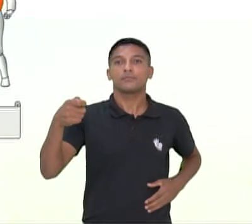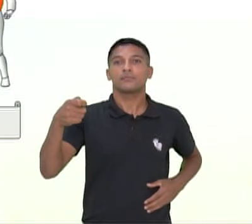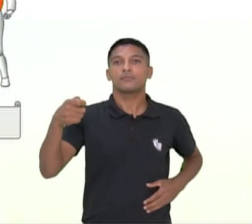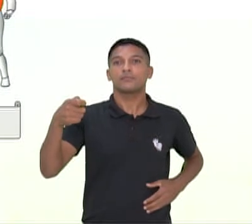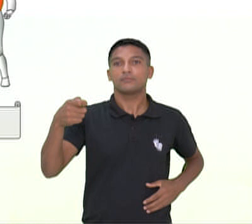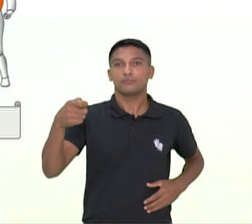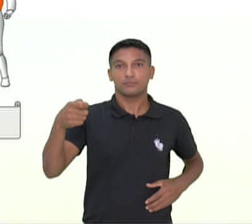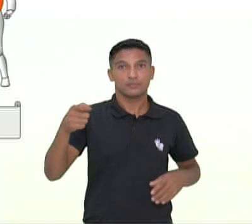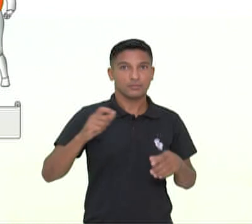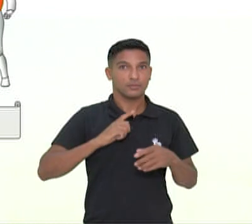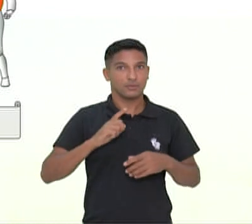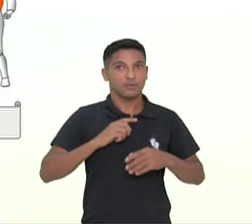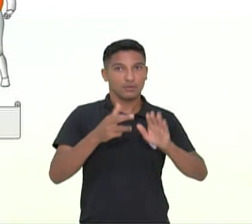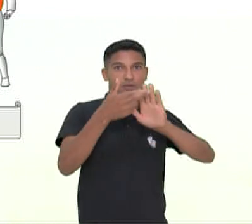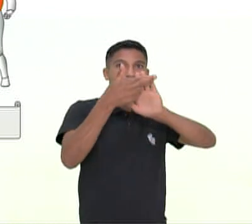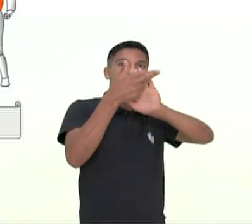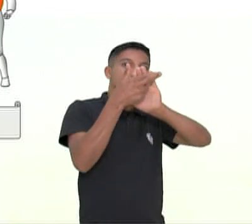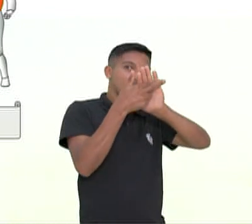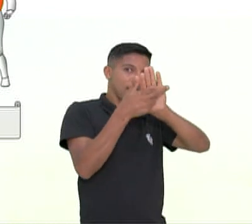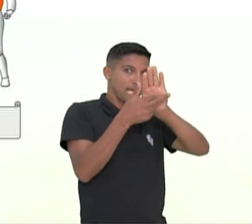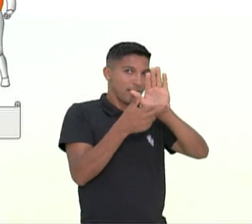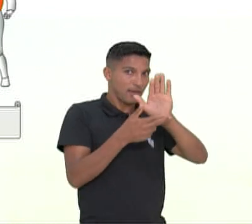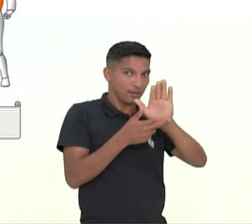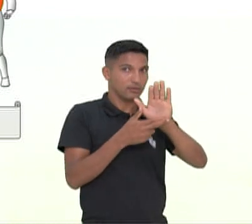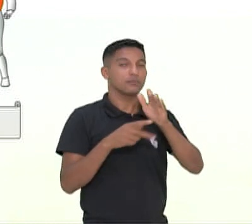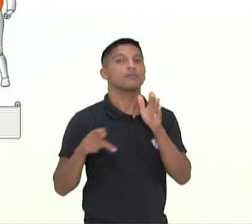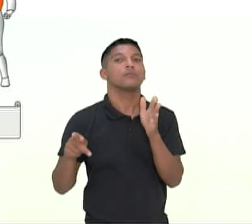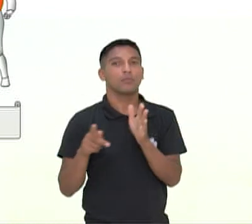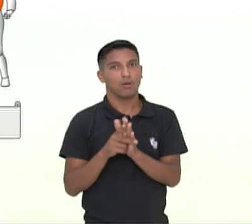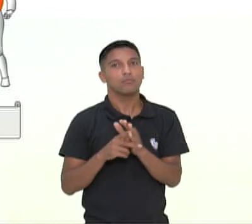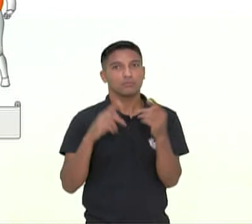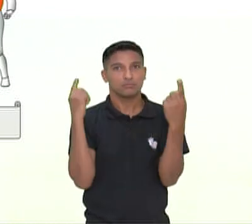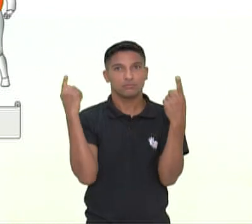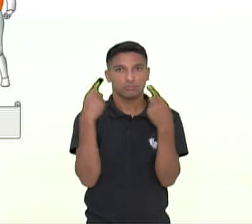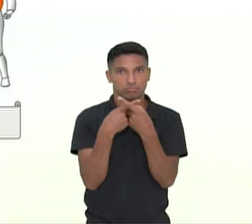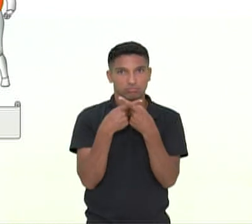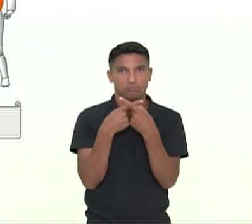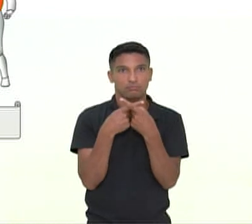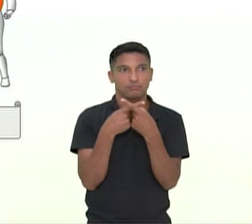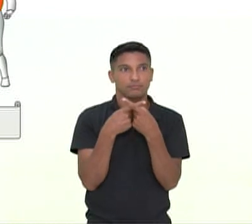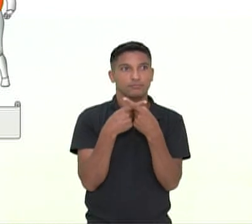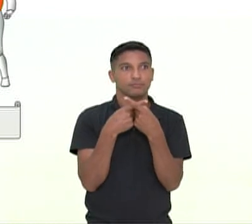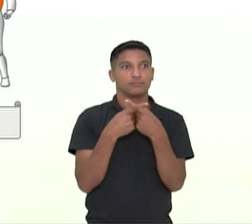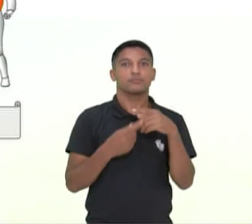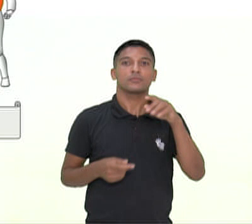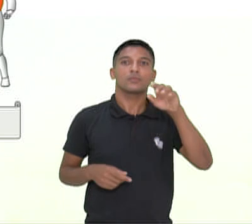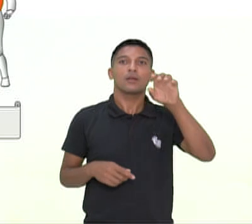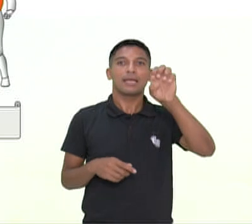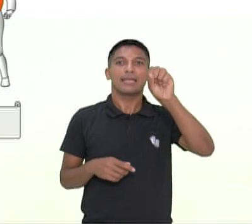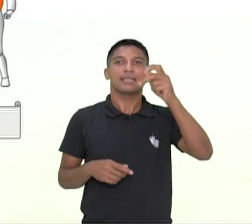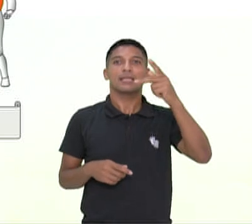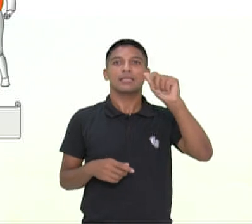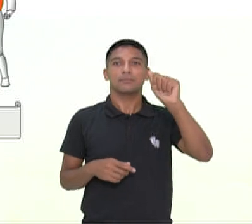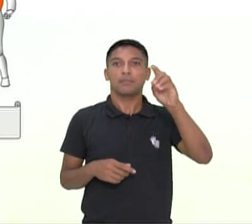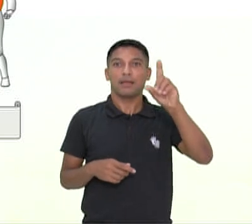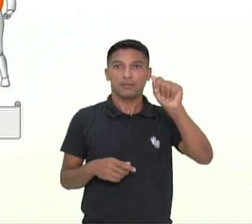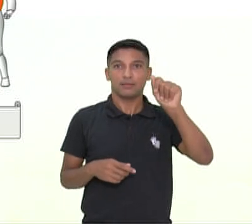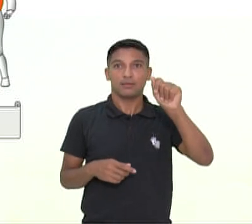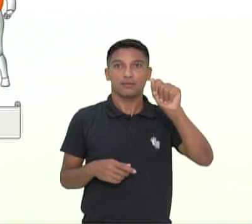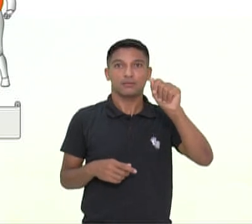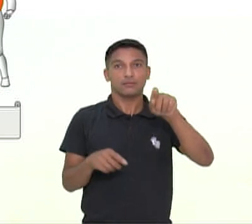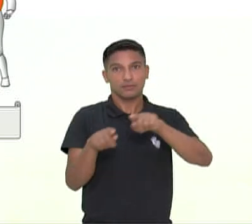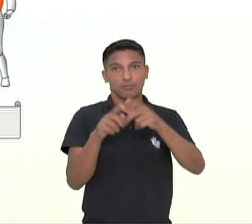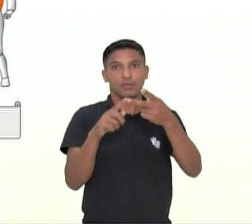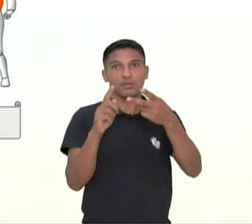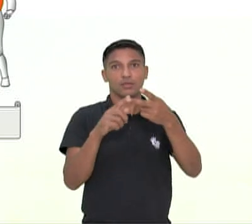sua zona de pontuação e forma de toque sendo que na espagno florete o toque só pode ser de ponto